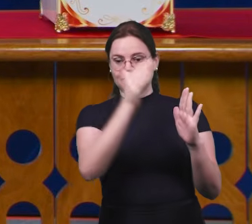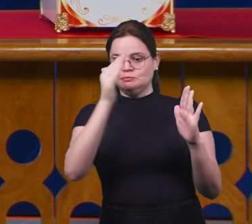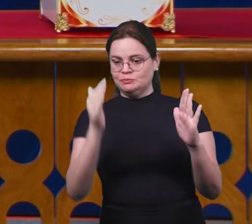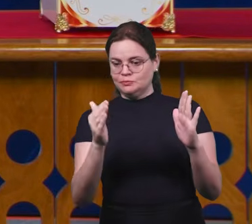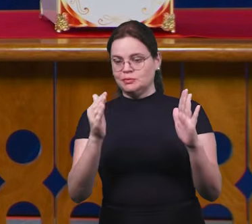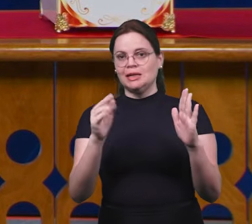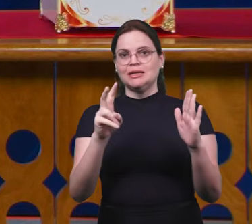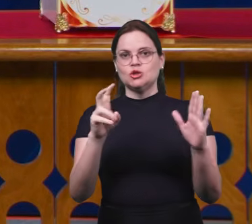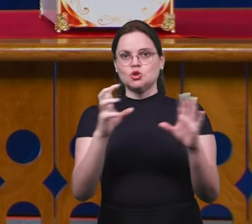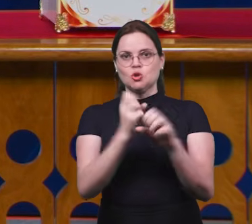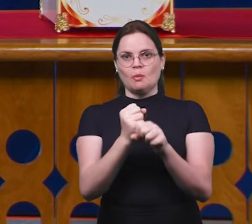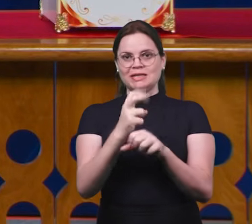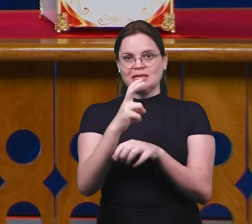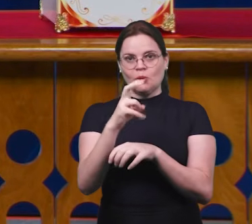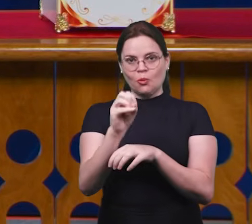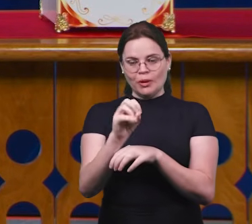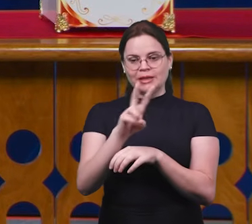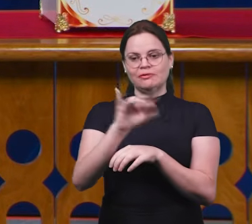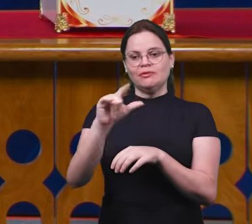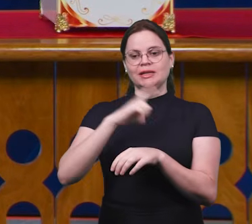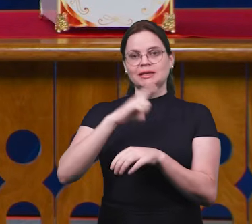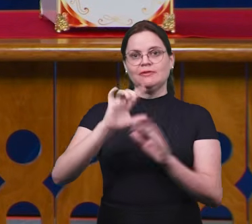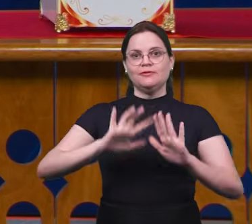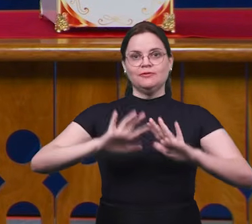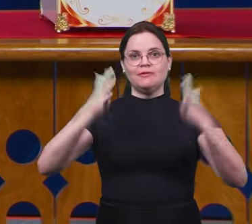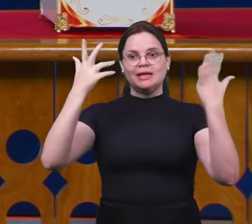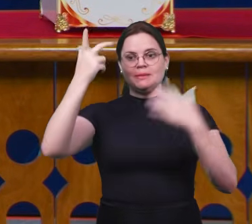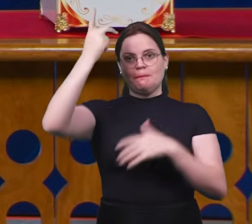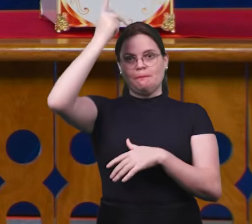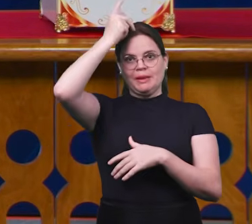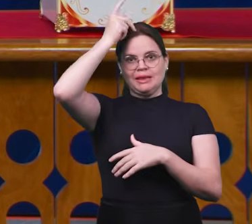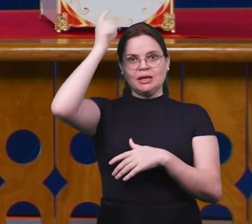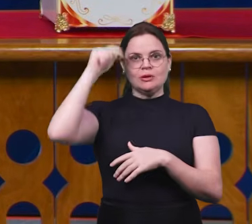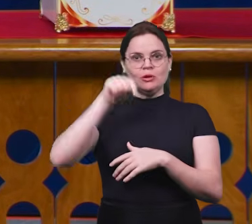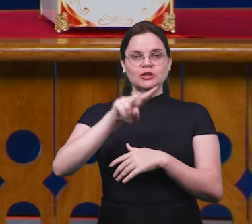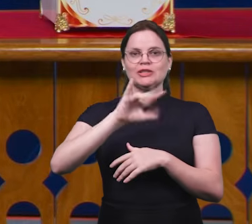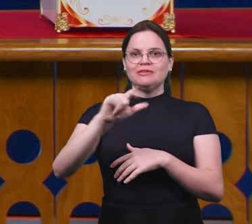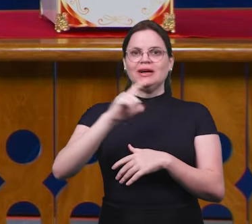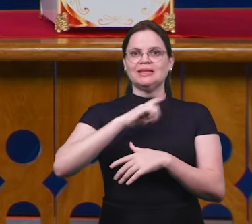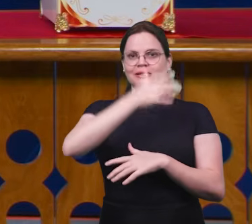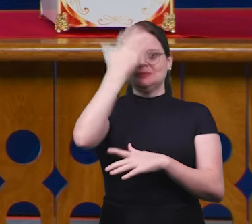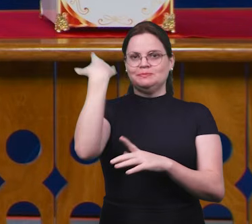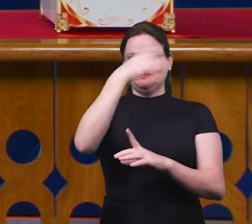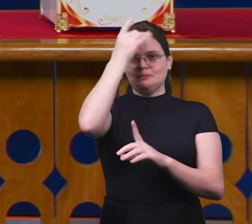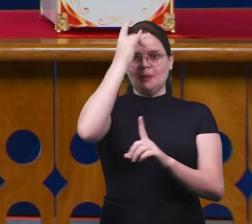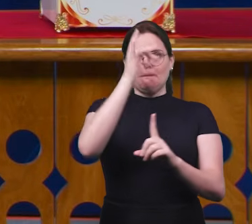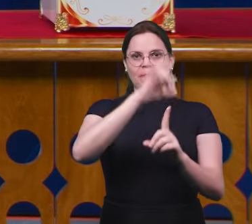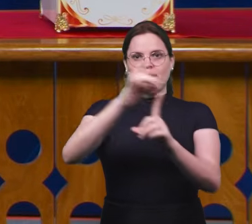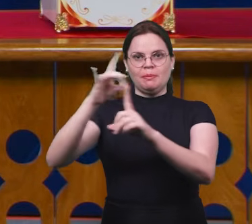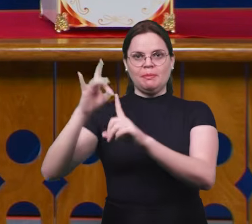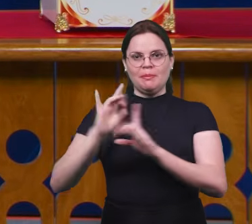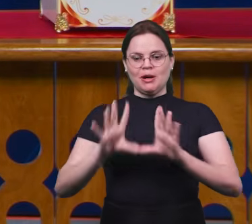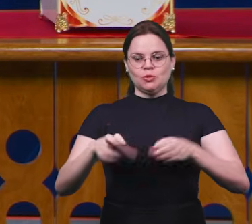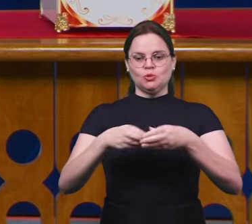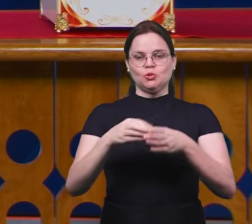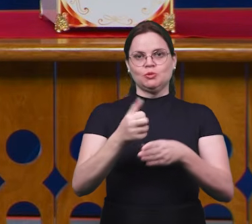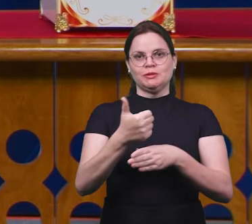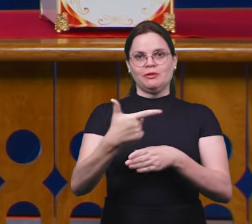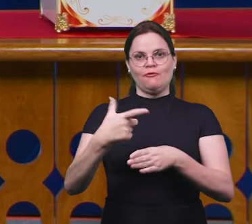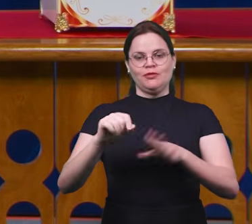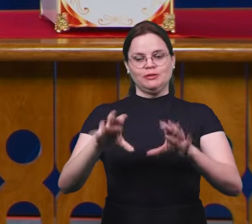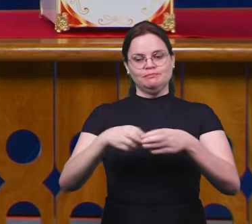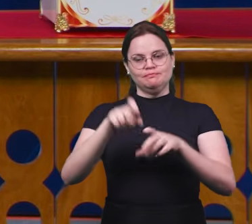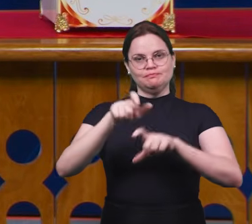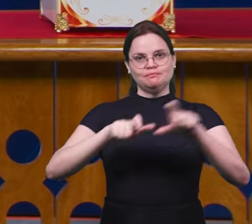Santo naquilo que ficou conhecido como a festa de Pentecostes. Era a festa de Pentecostes e o Espírito Santo desceu sobre eles no dia